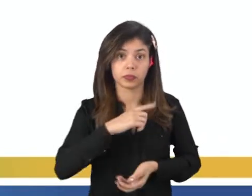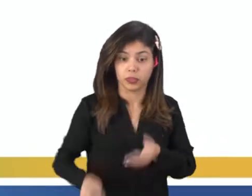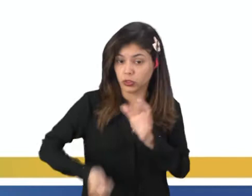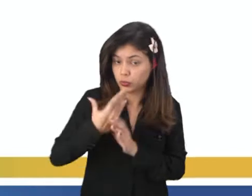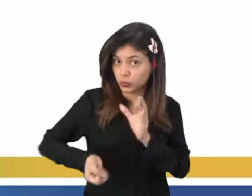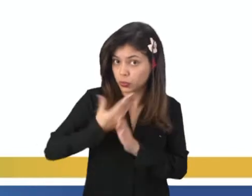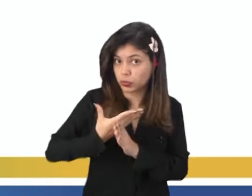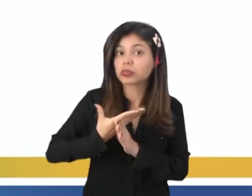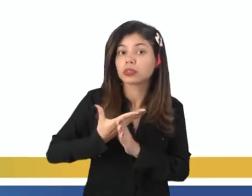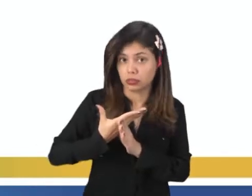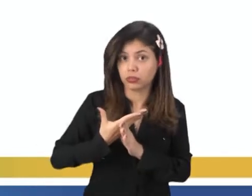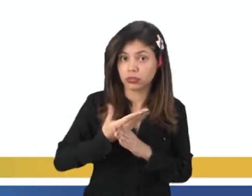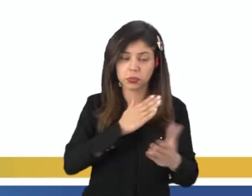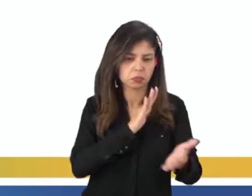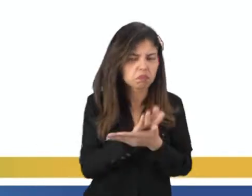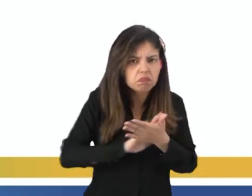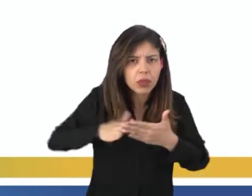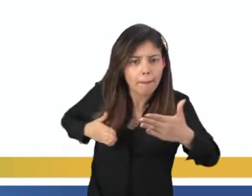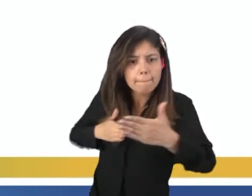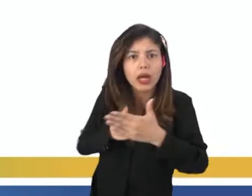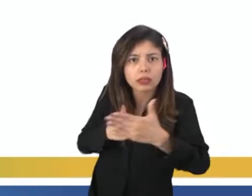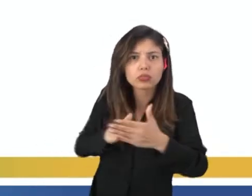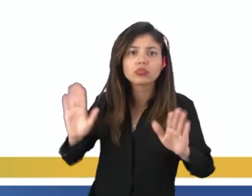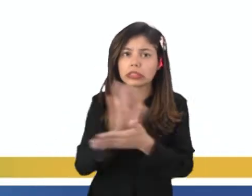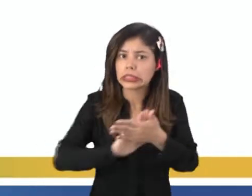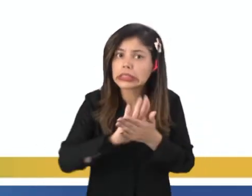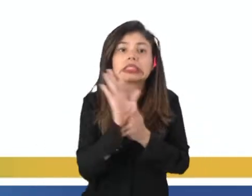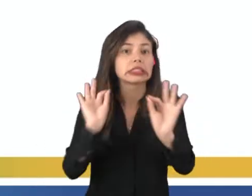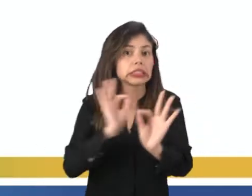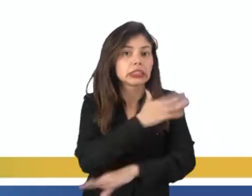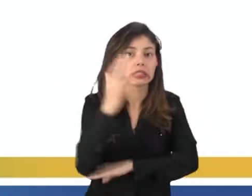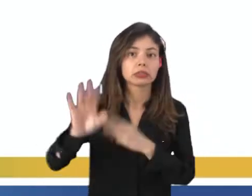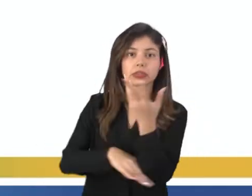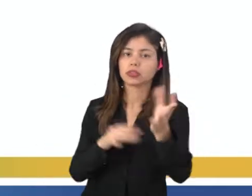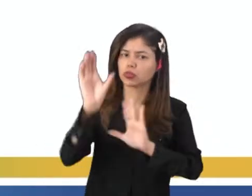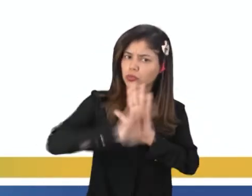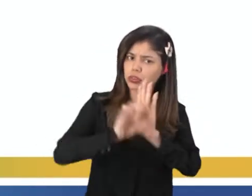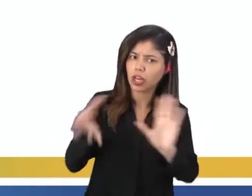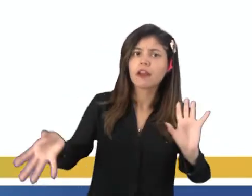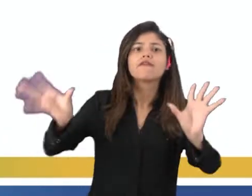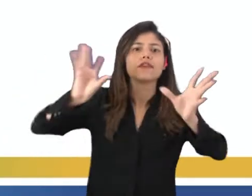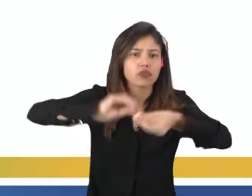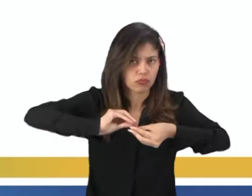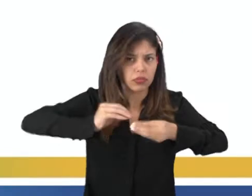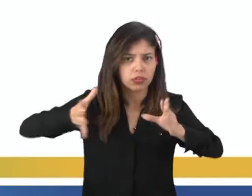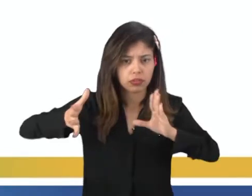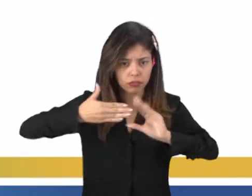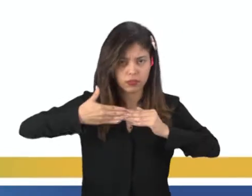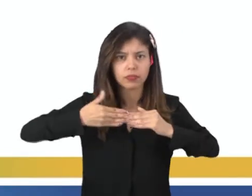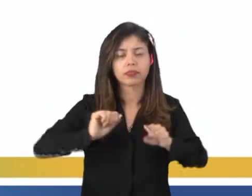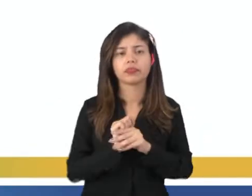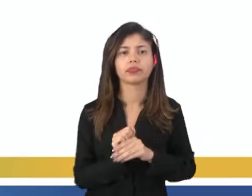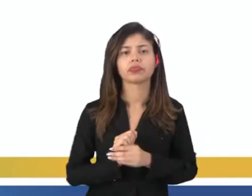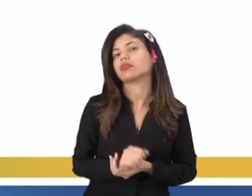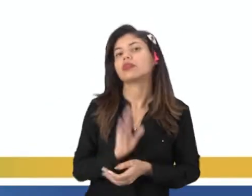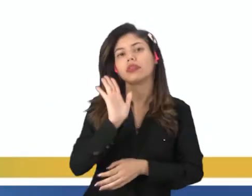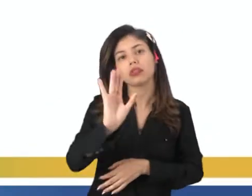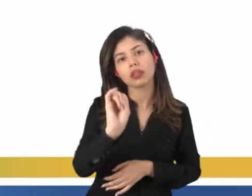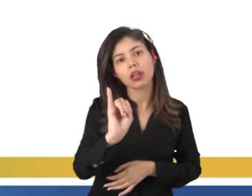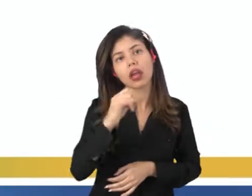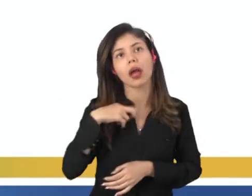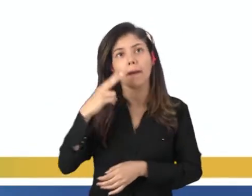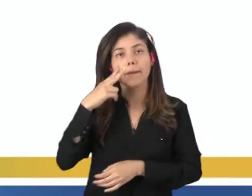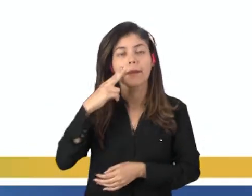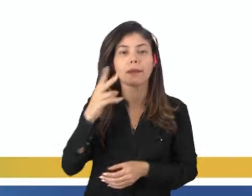não produz nenhum impacto ambiental, tá? Esse é um conceito um pouco mais fechado, restrito, tá? Se a gente for levar